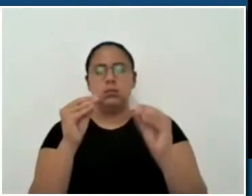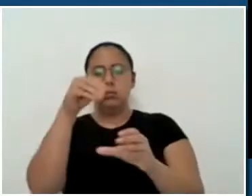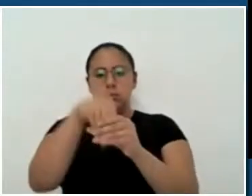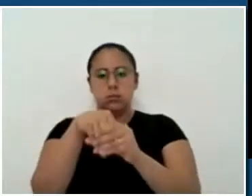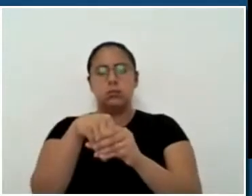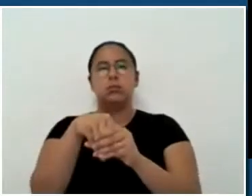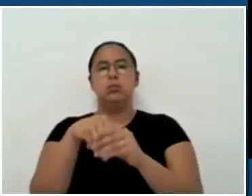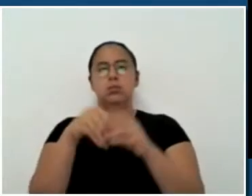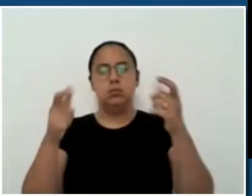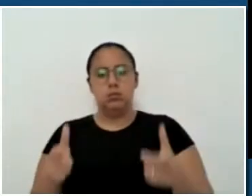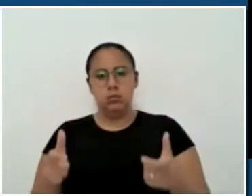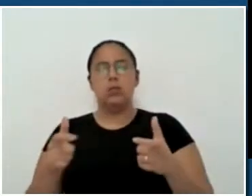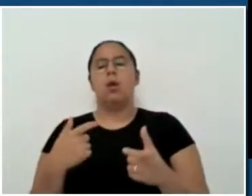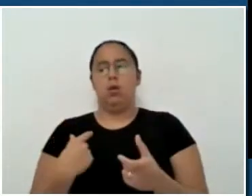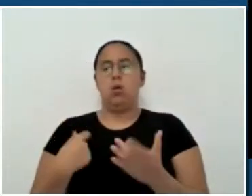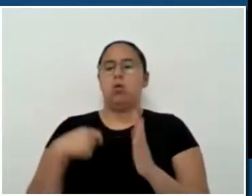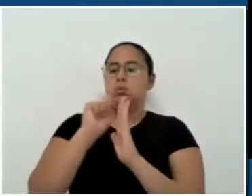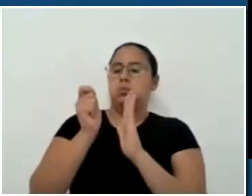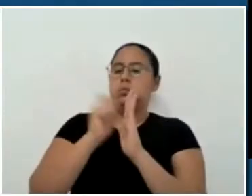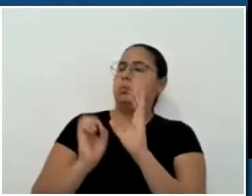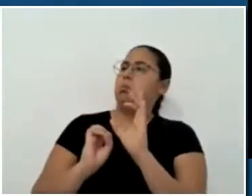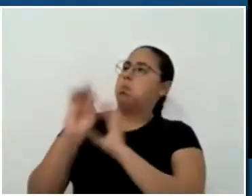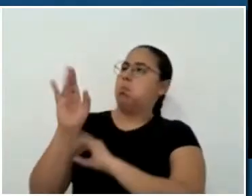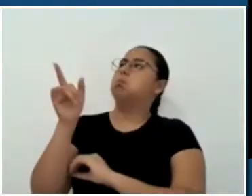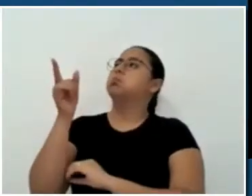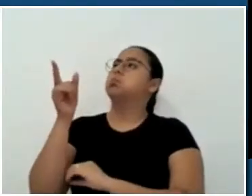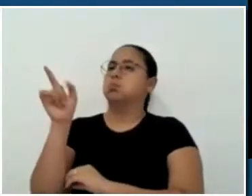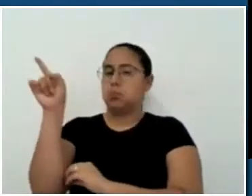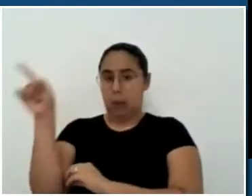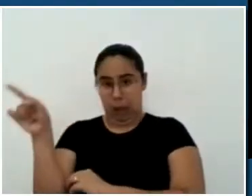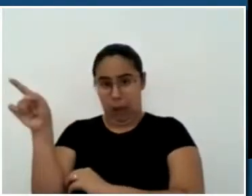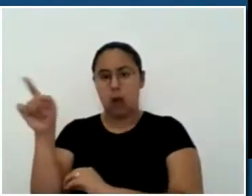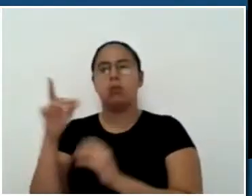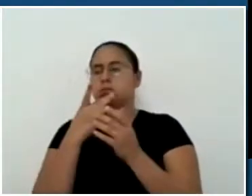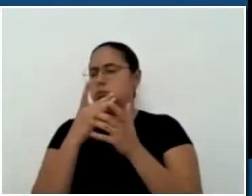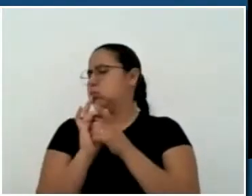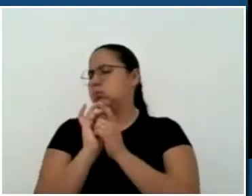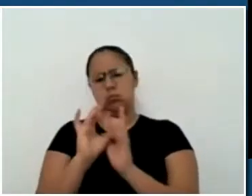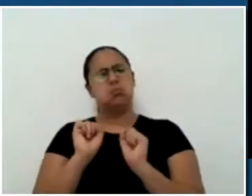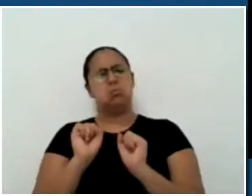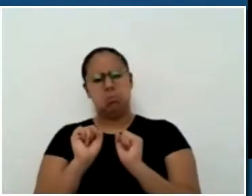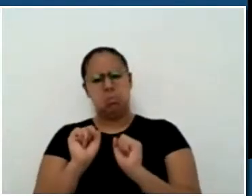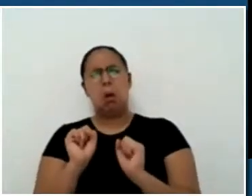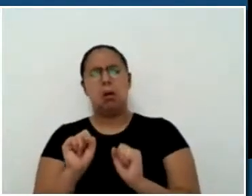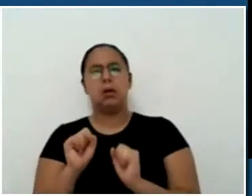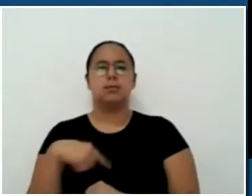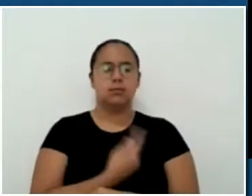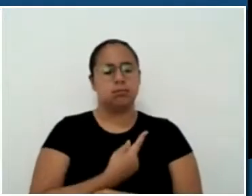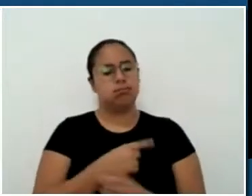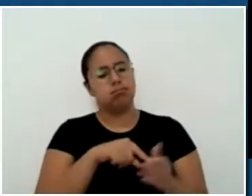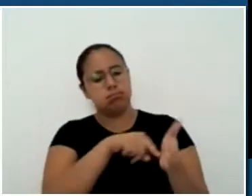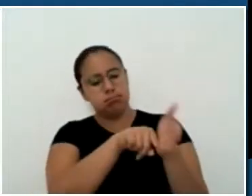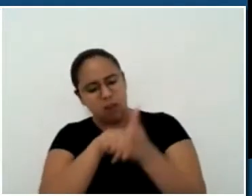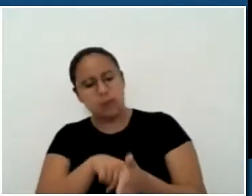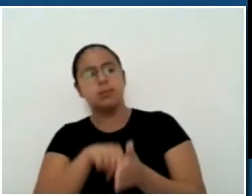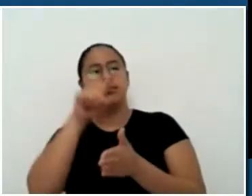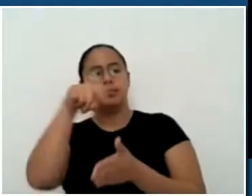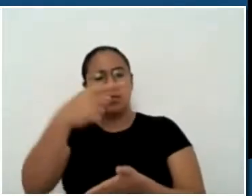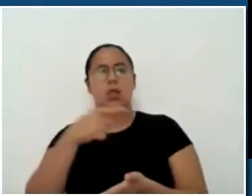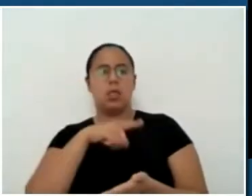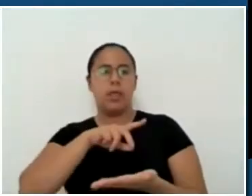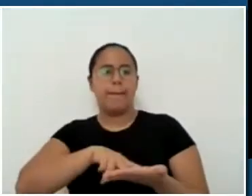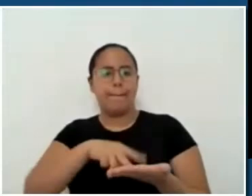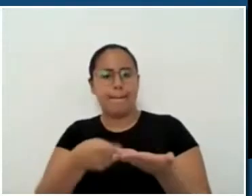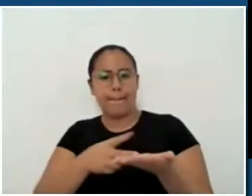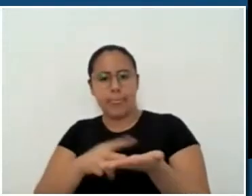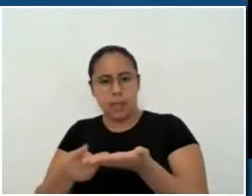ele autorizou, e a gente fez uma tradução do questionário, dois